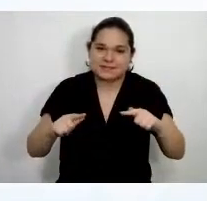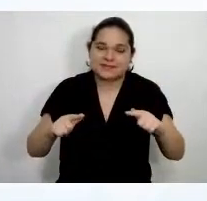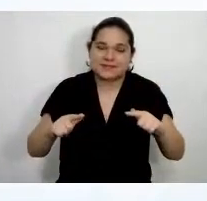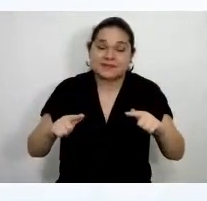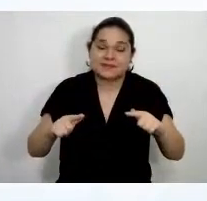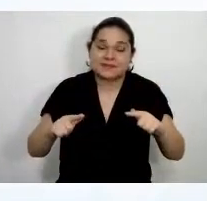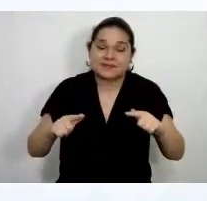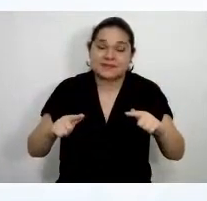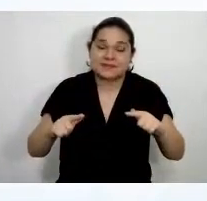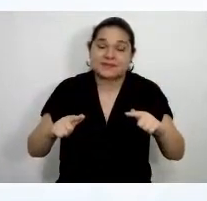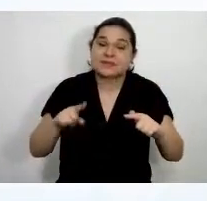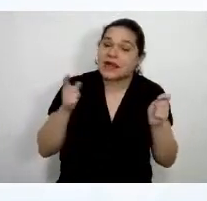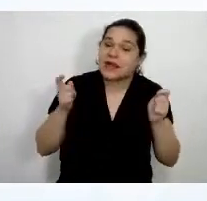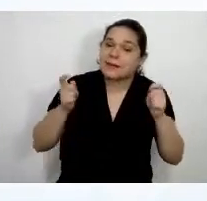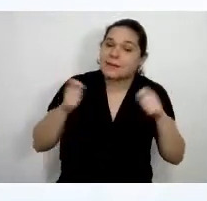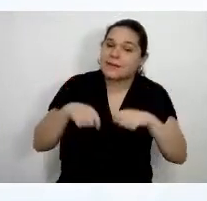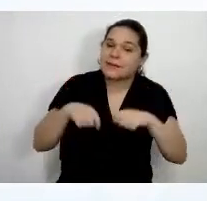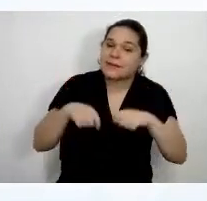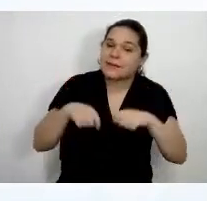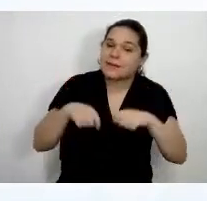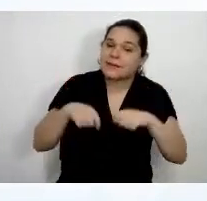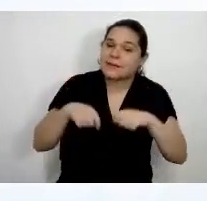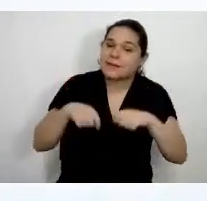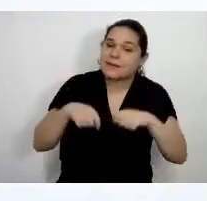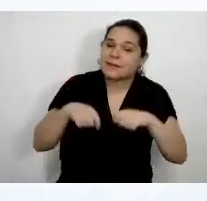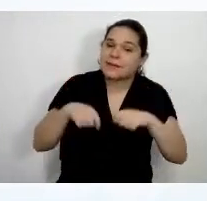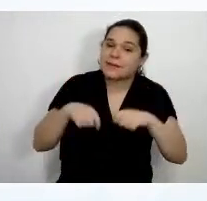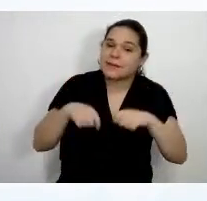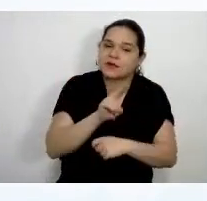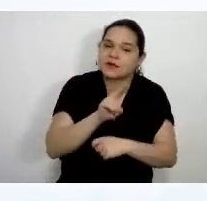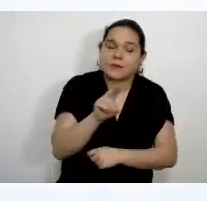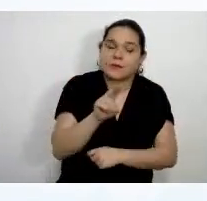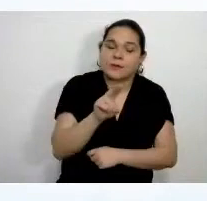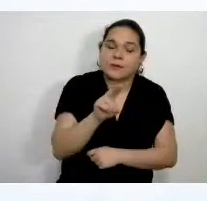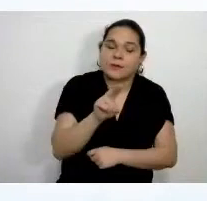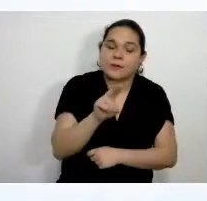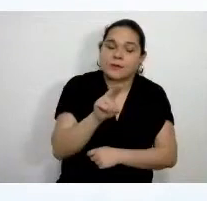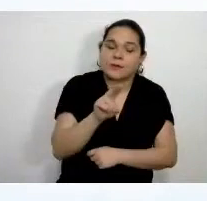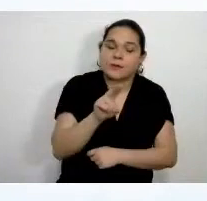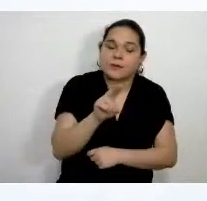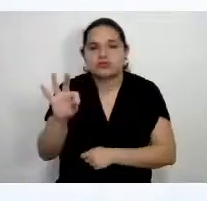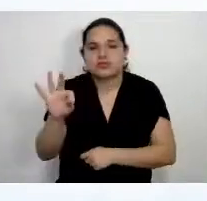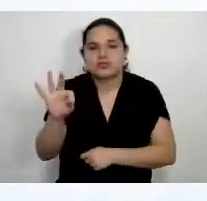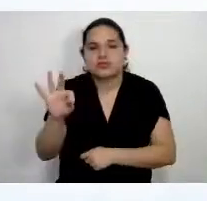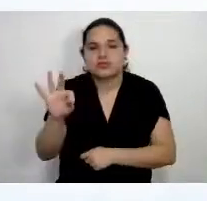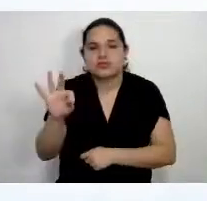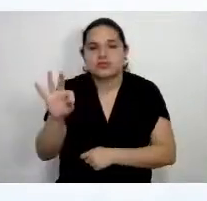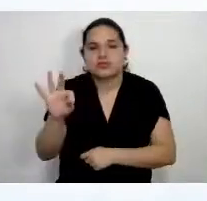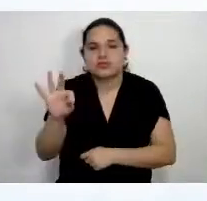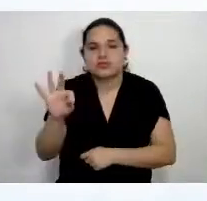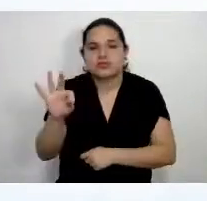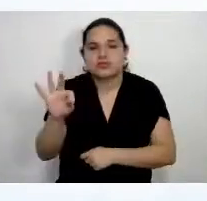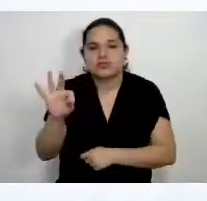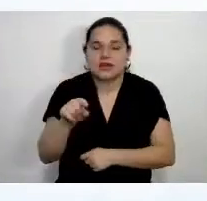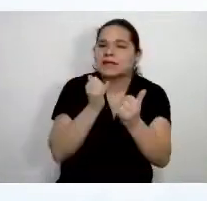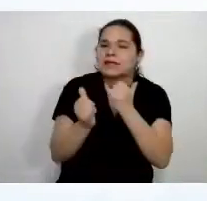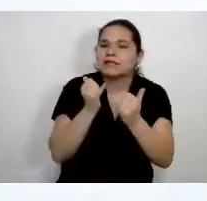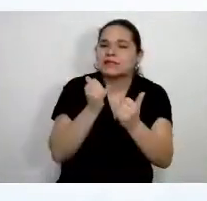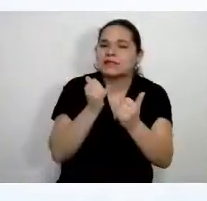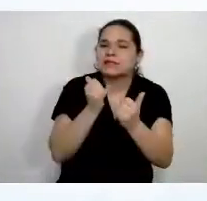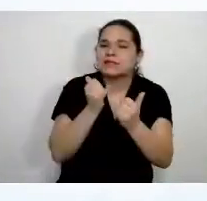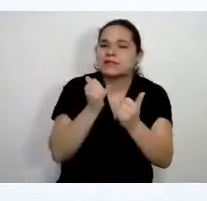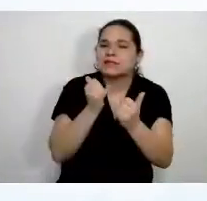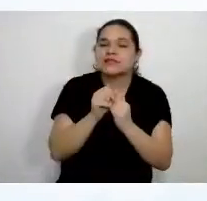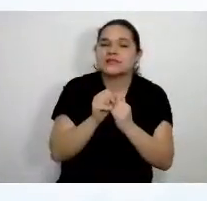capacidade anti-escorbuto, né? Quer dizer, a mesma capacidade que a vitamina C tem para a gripe, ele também